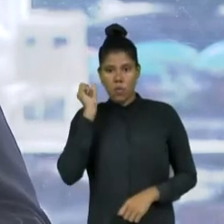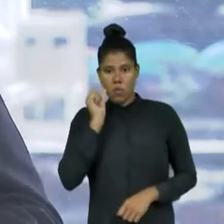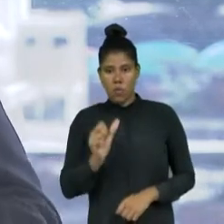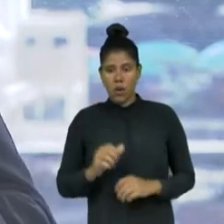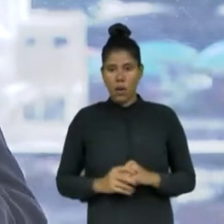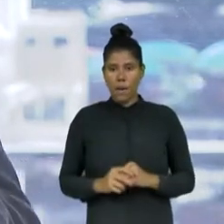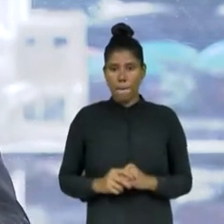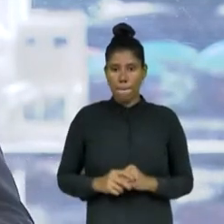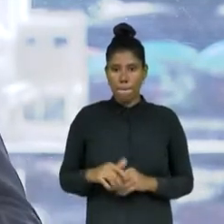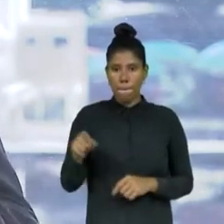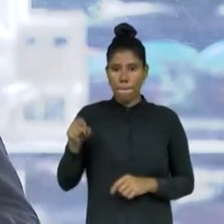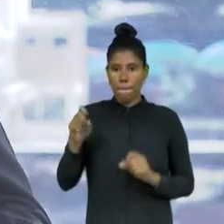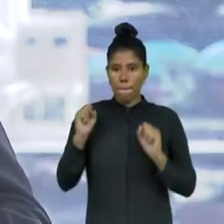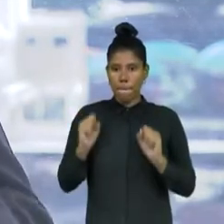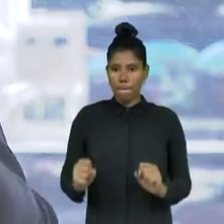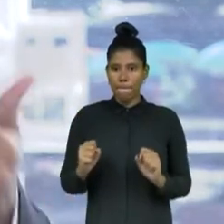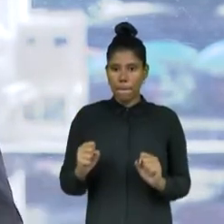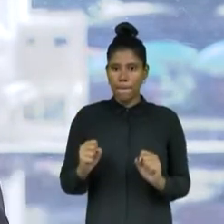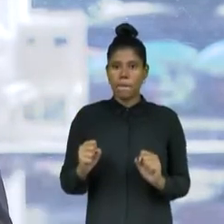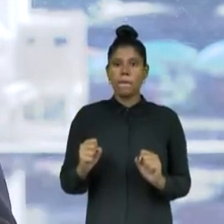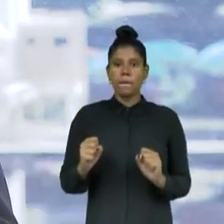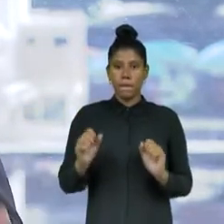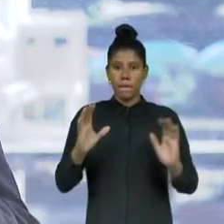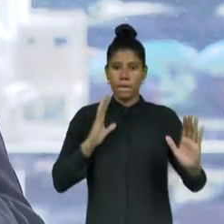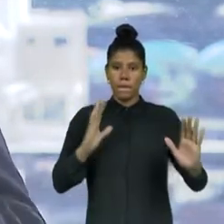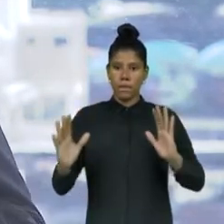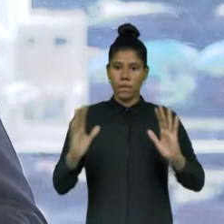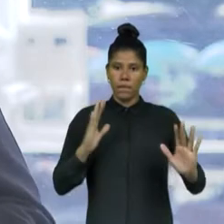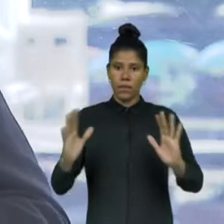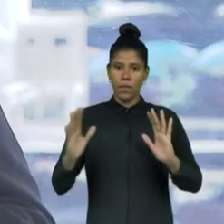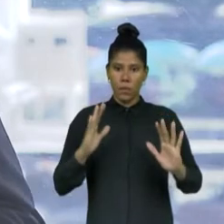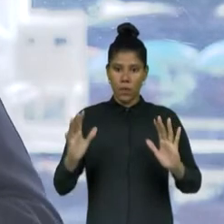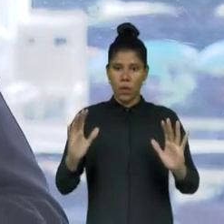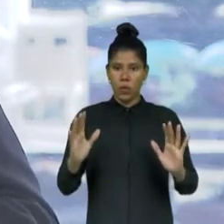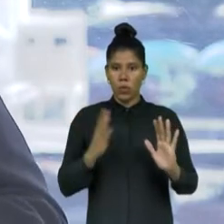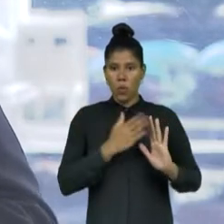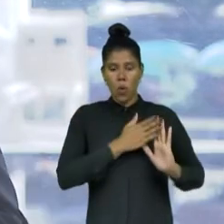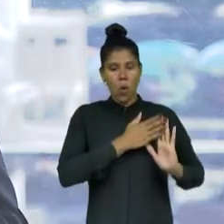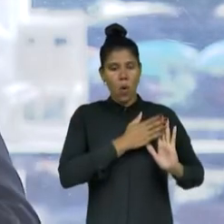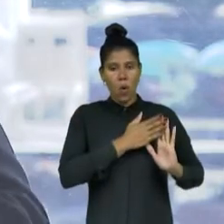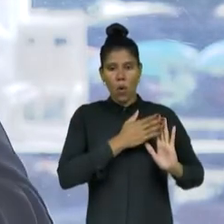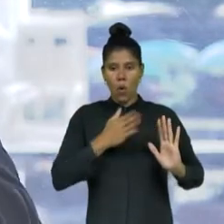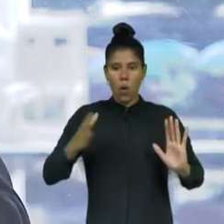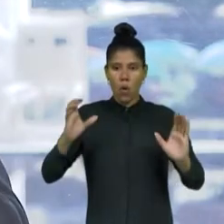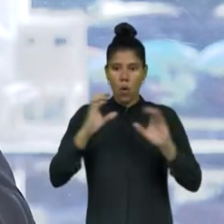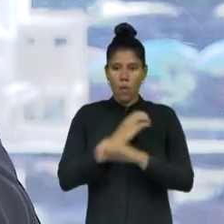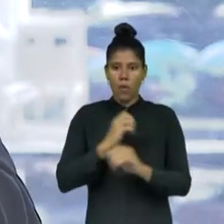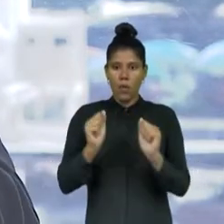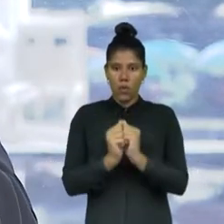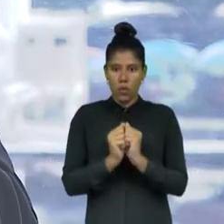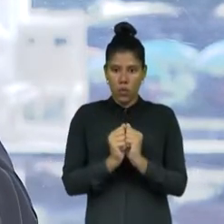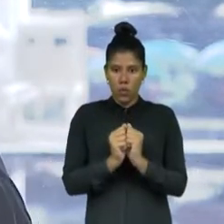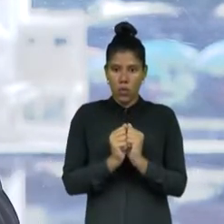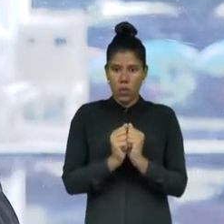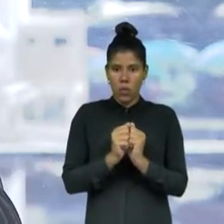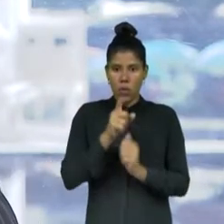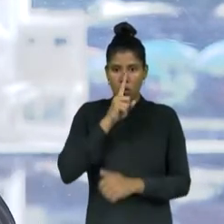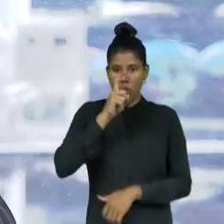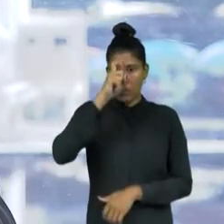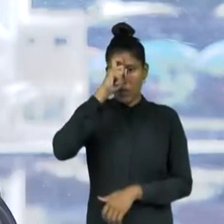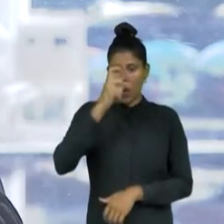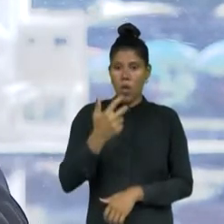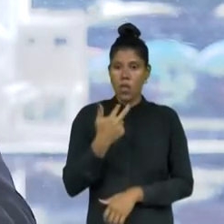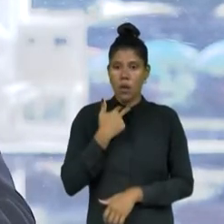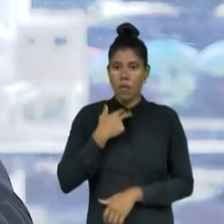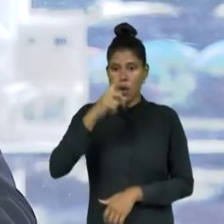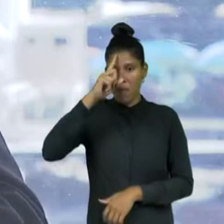estar durante o pré-parto, o parto e o pós-parto. A unidade de saúde não pode pedir que o acompanhante saia da sala